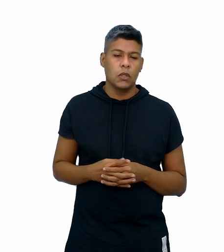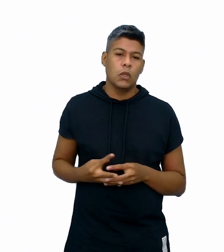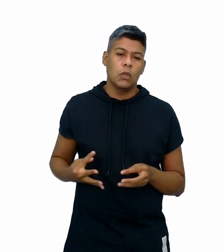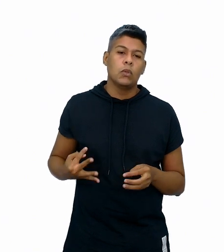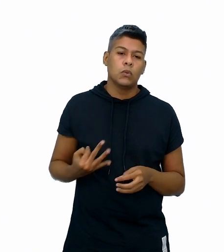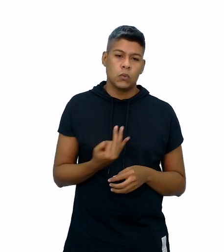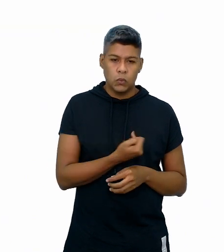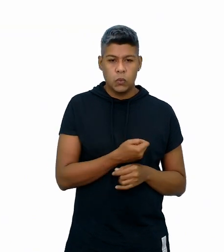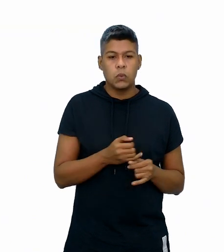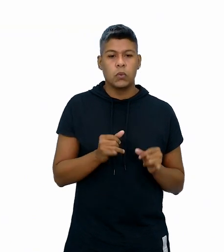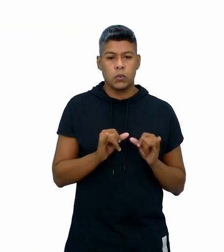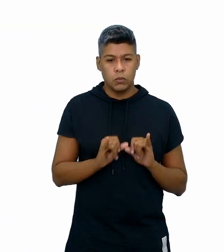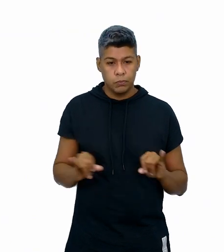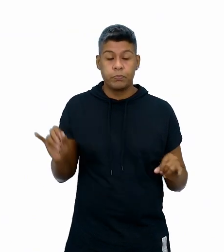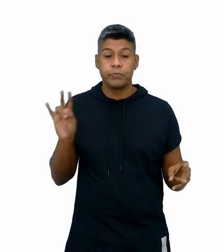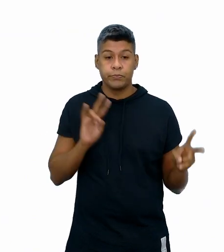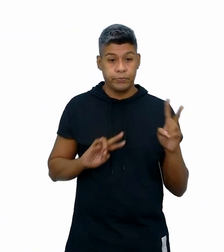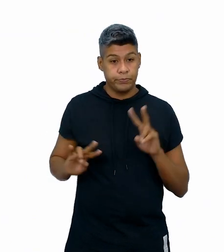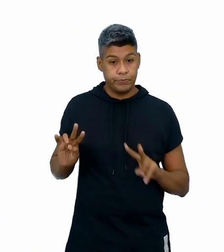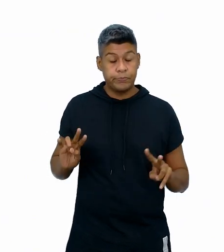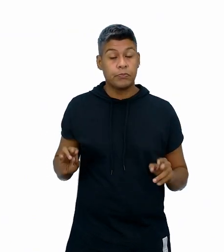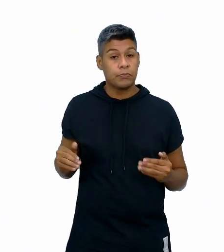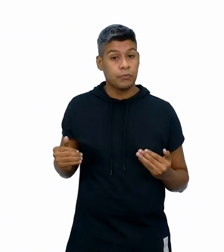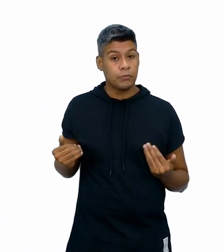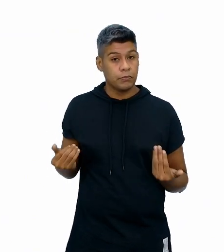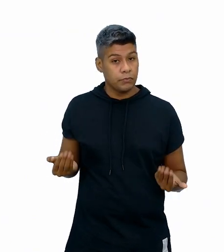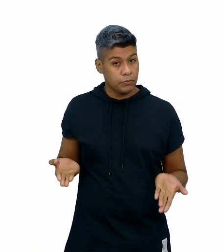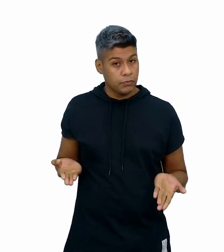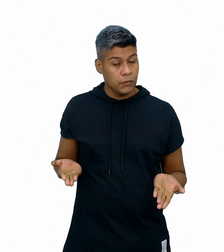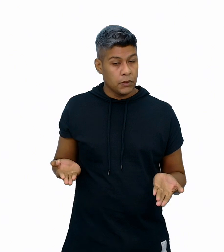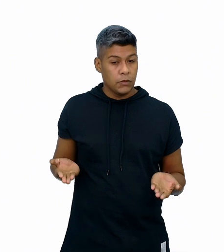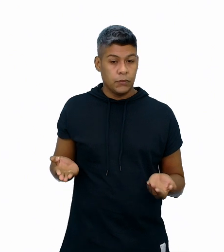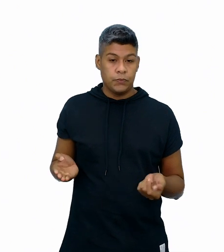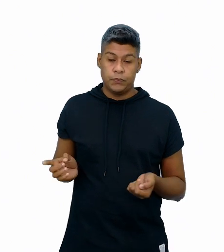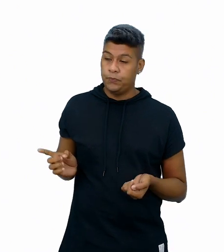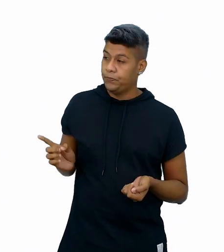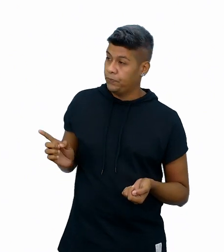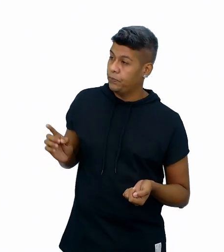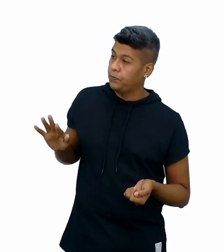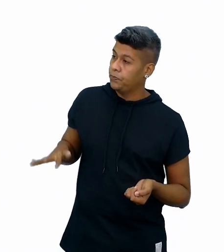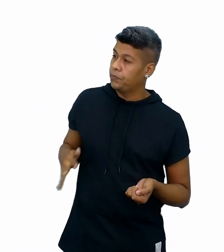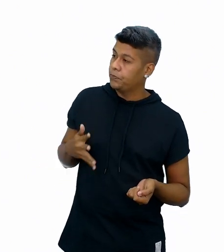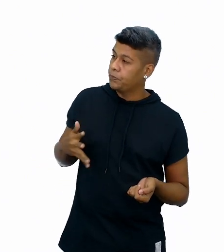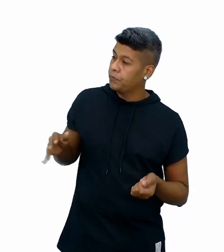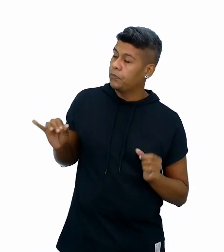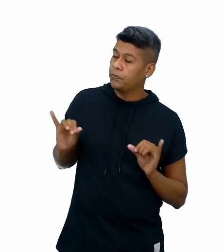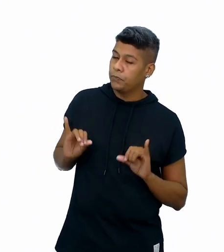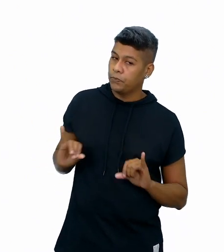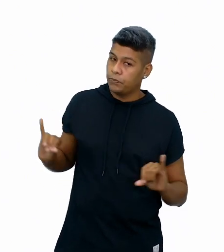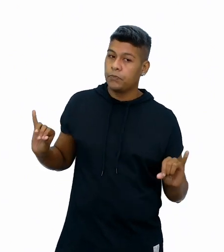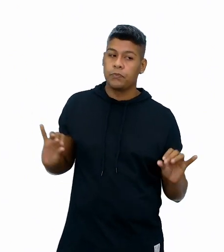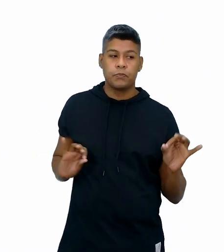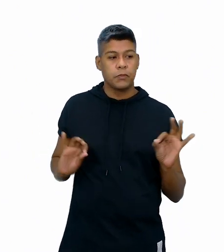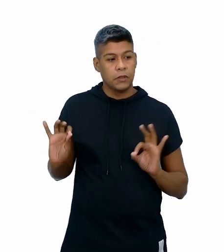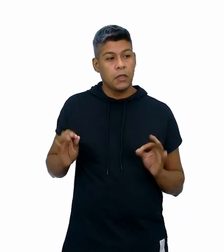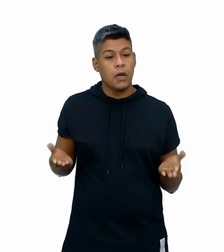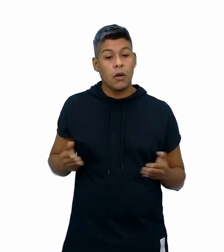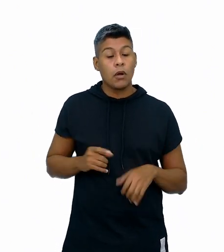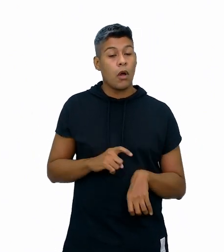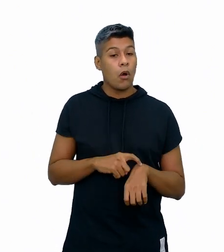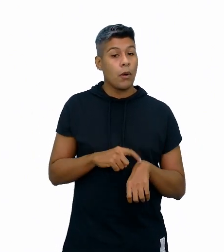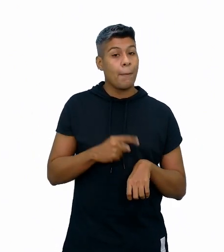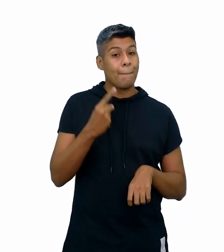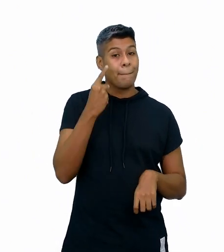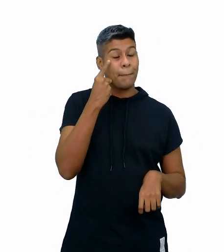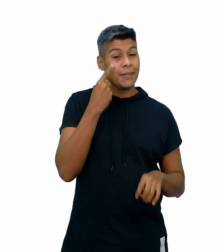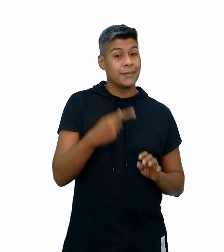isso para ampliar o olhar. A partir disso, esse quadro vem apoiar o planejamento. Então, agora é hora de pensar